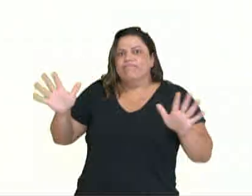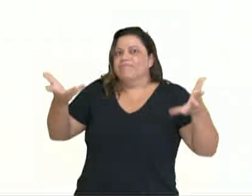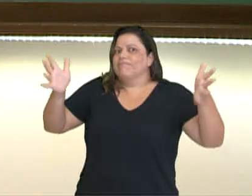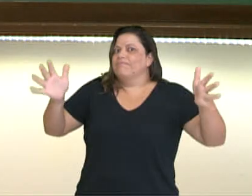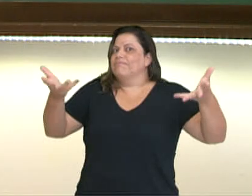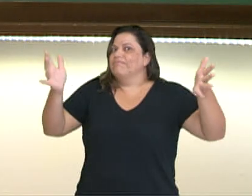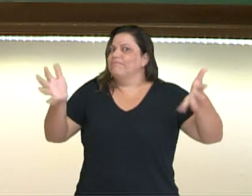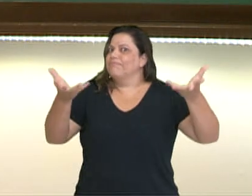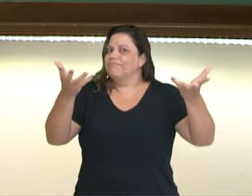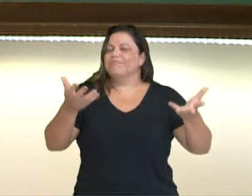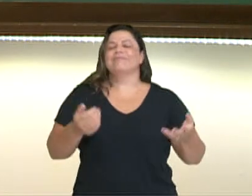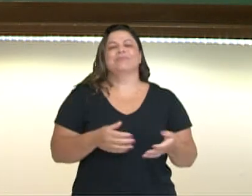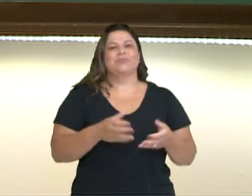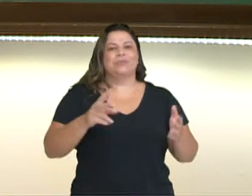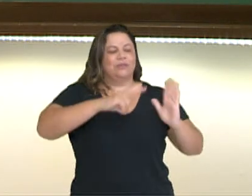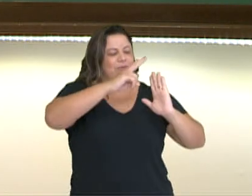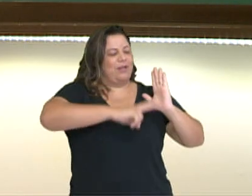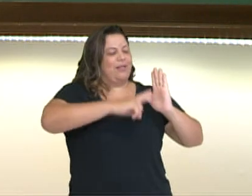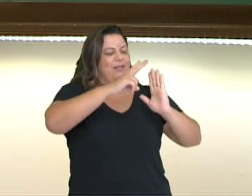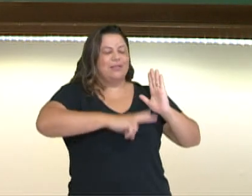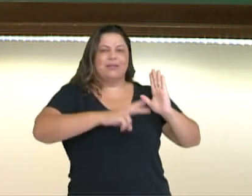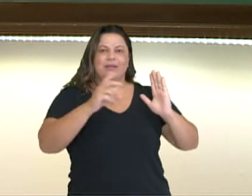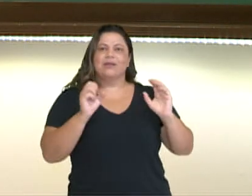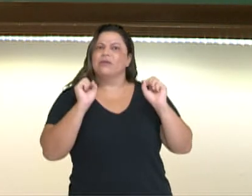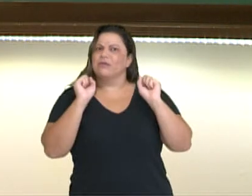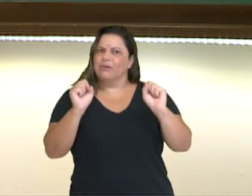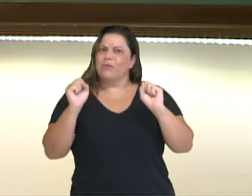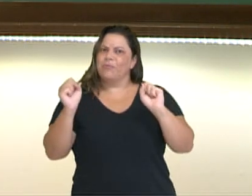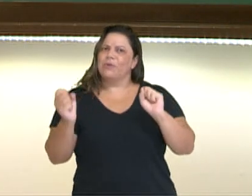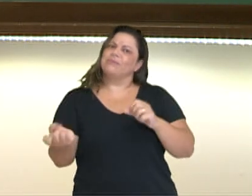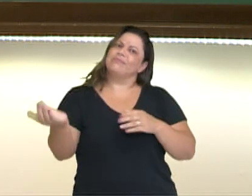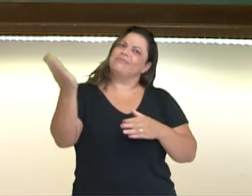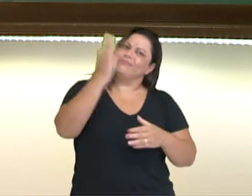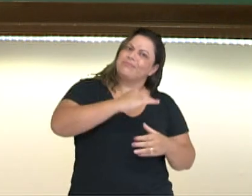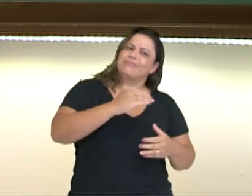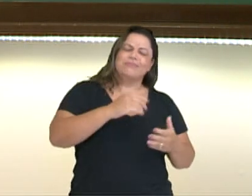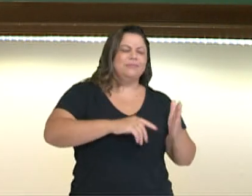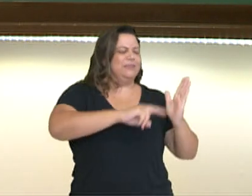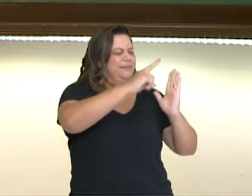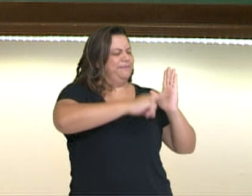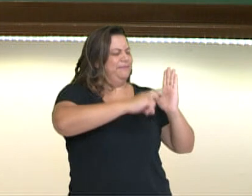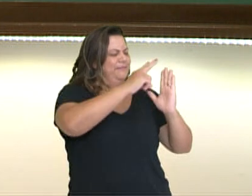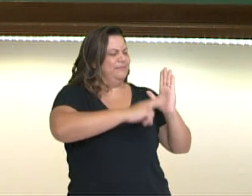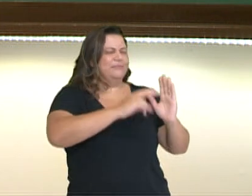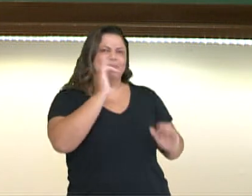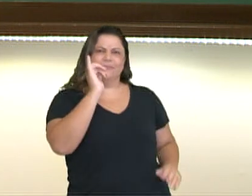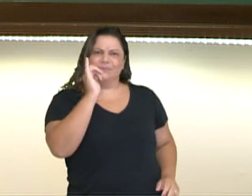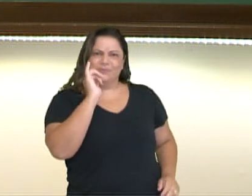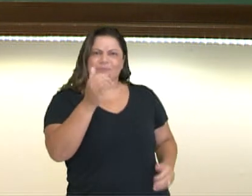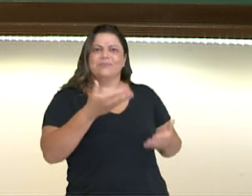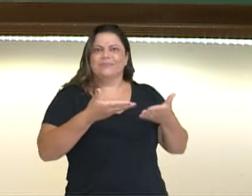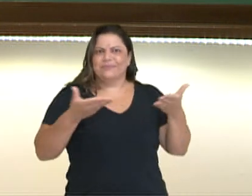com a leitura de contos e que possa vir para esse mundo maravilhoso da leitura dos contos.